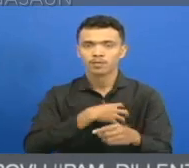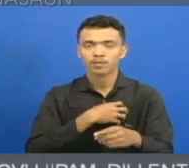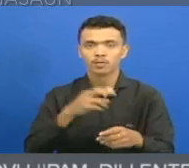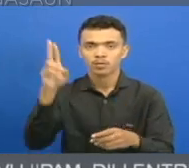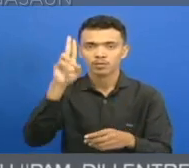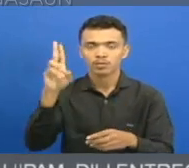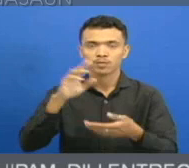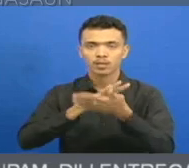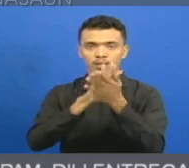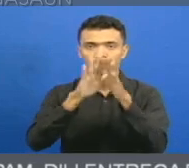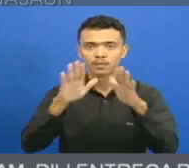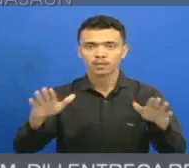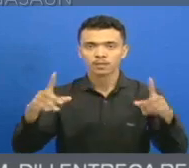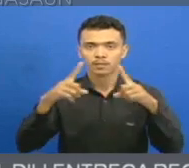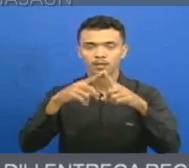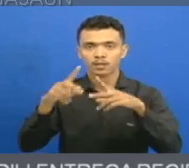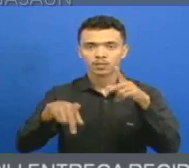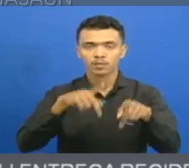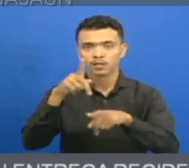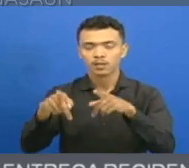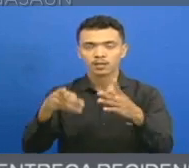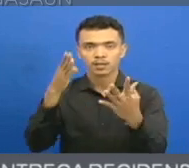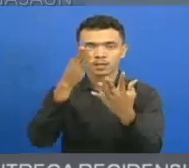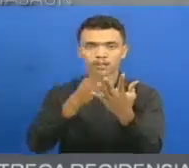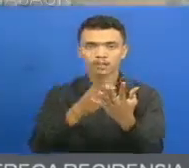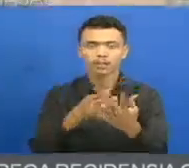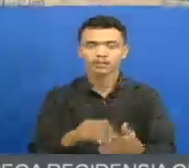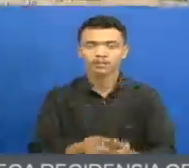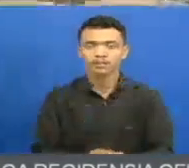situação pragmática e a comunidade de alerta.